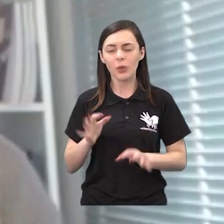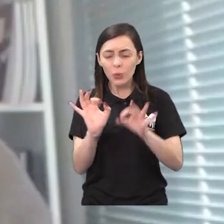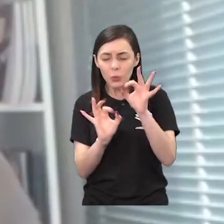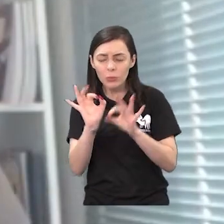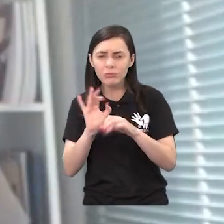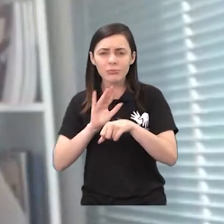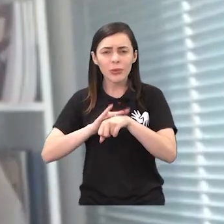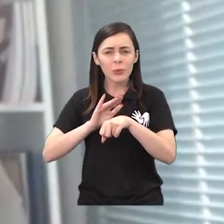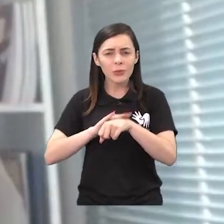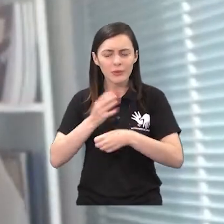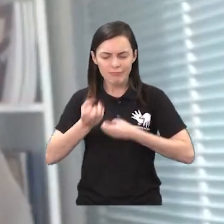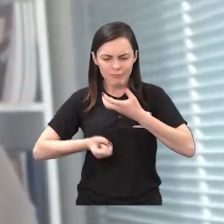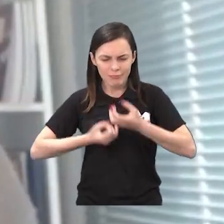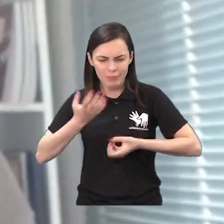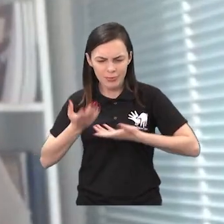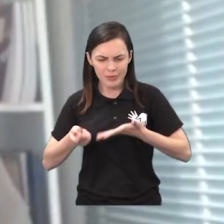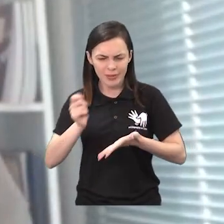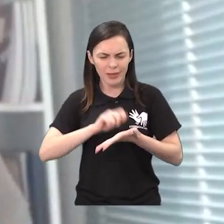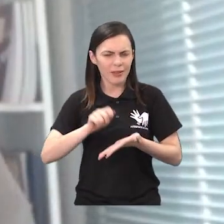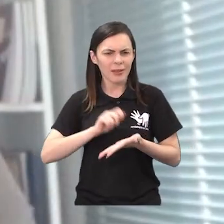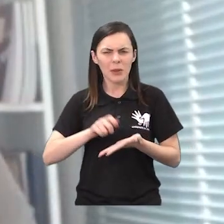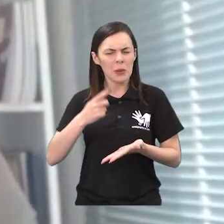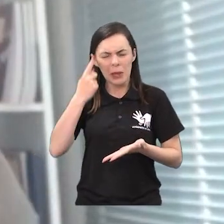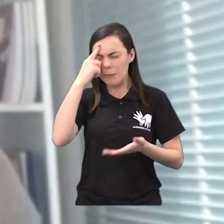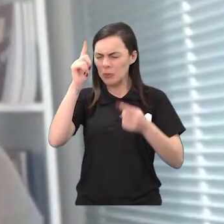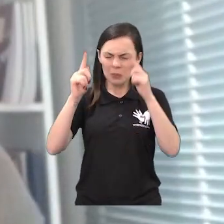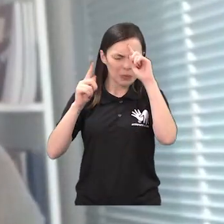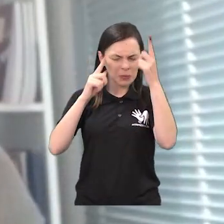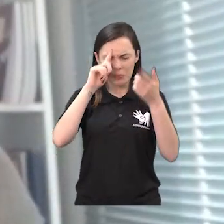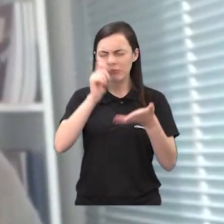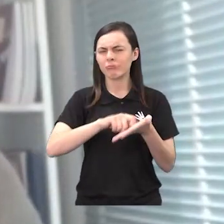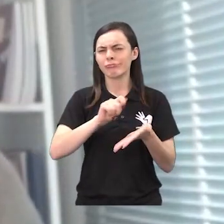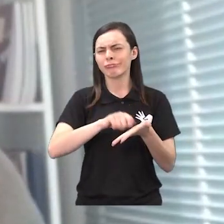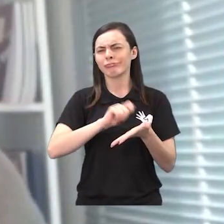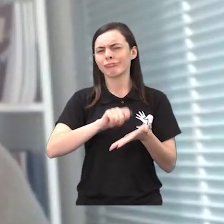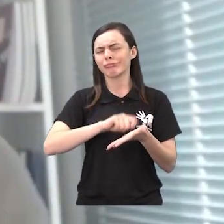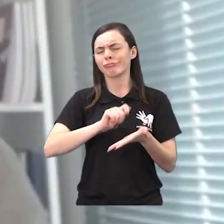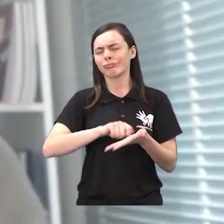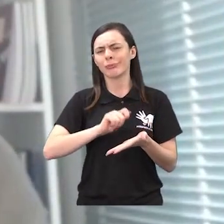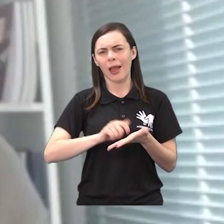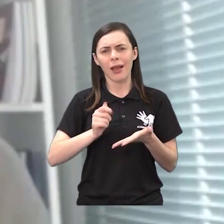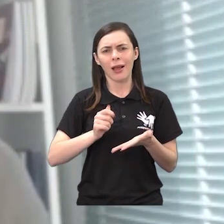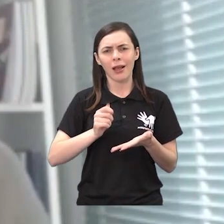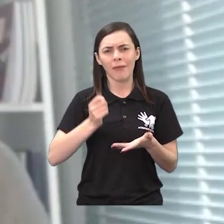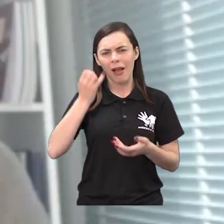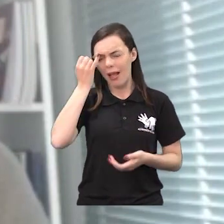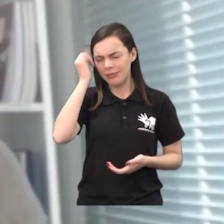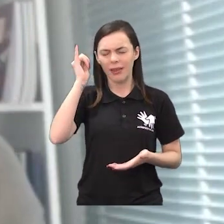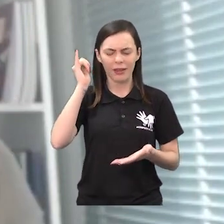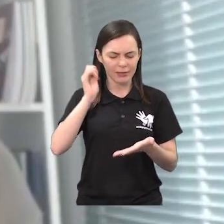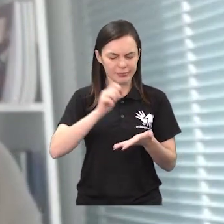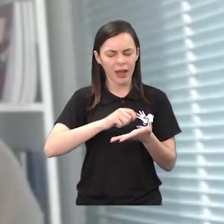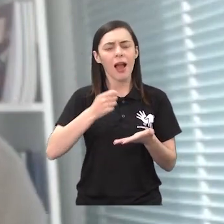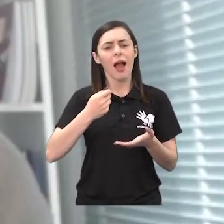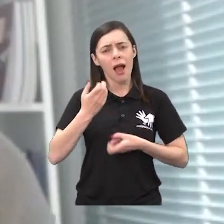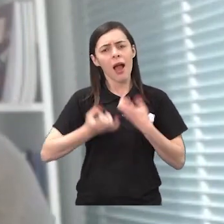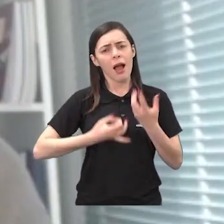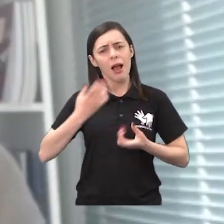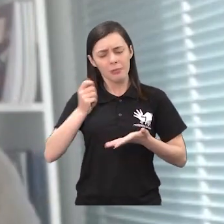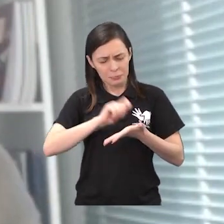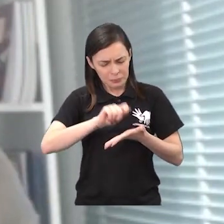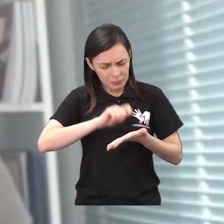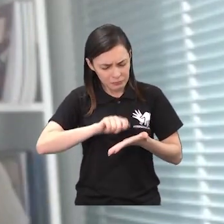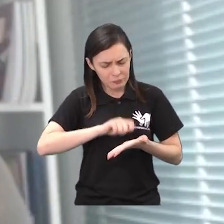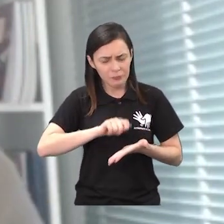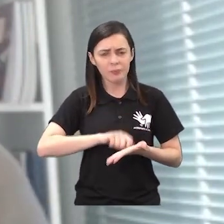tempinho para escrever uma poesia, escrever aquilo que dá na cachola, entende? Vem uma ideia, eu vou escrever um